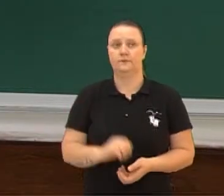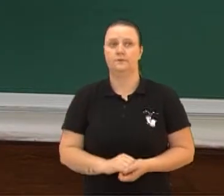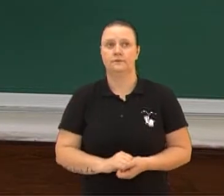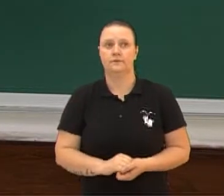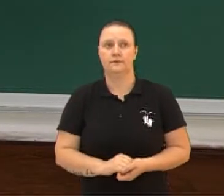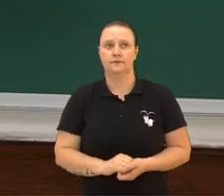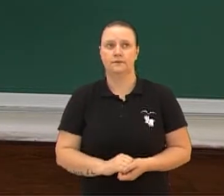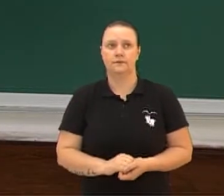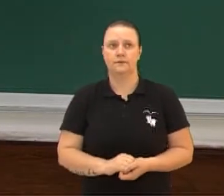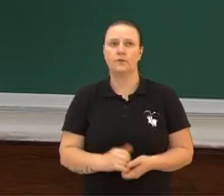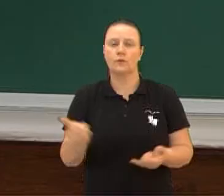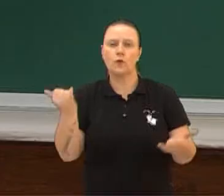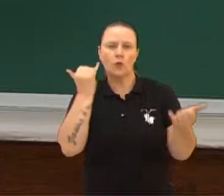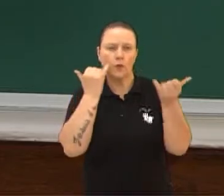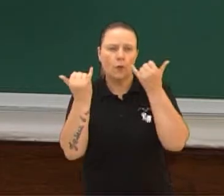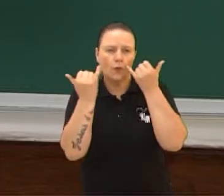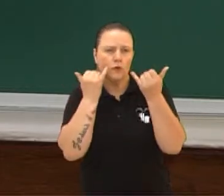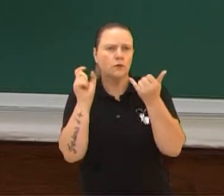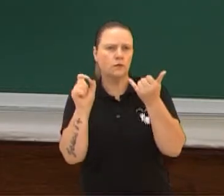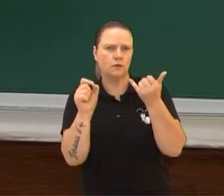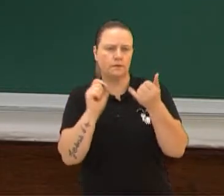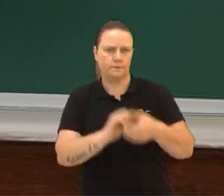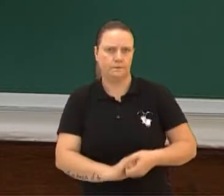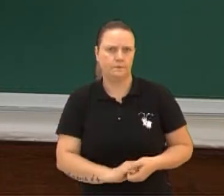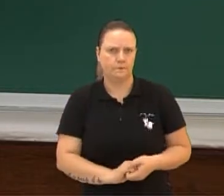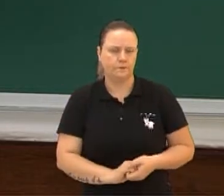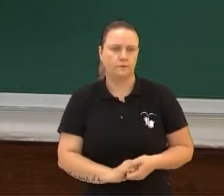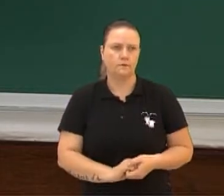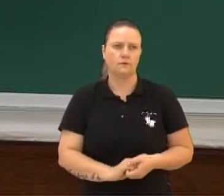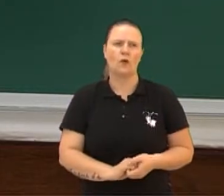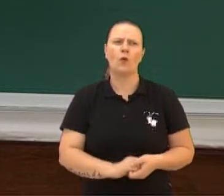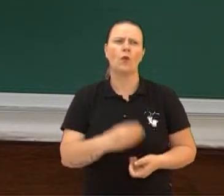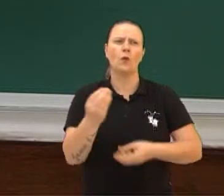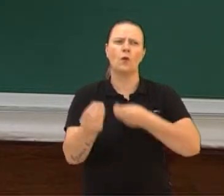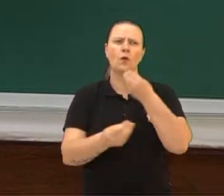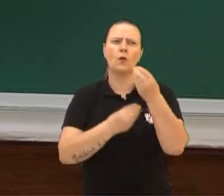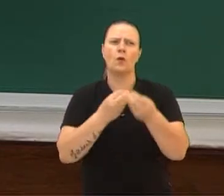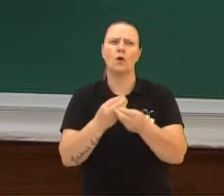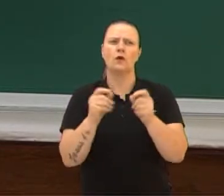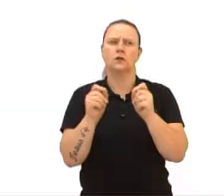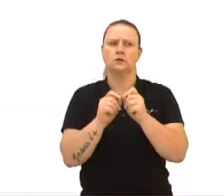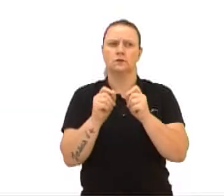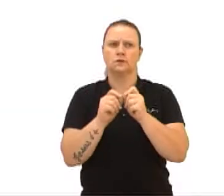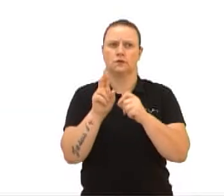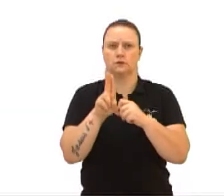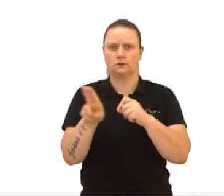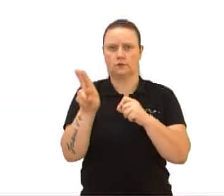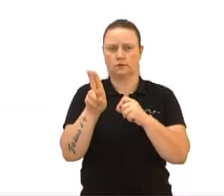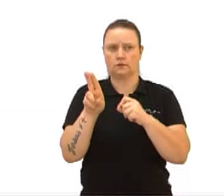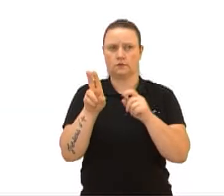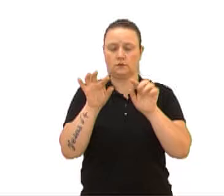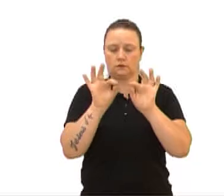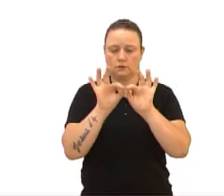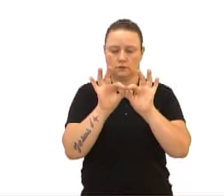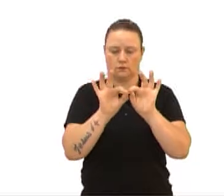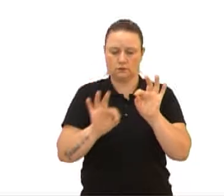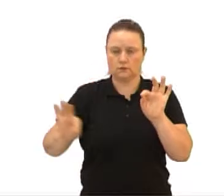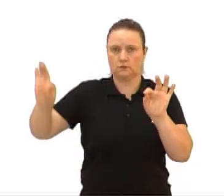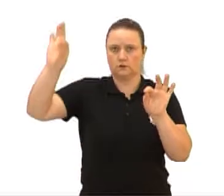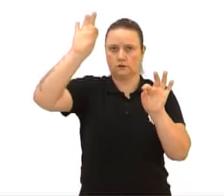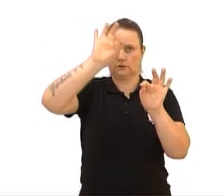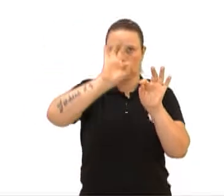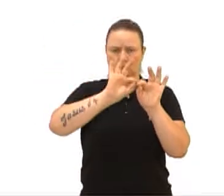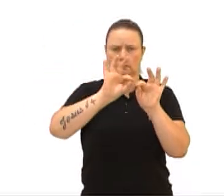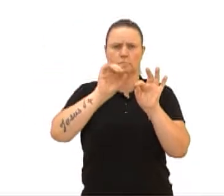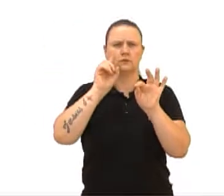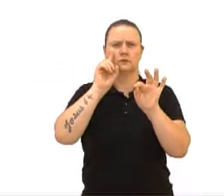deste número irracional. Então, aonde que eu trabalho com ele, né? Então, observe a circunferência e os seus elementos.